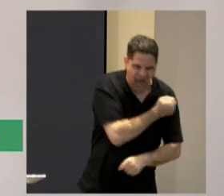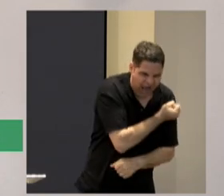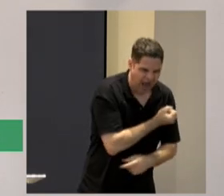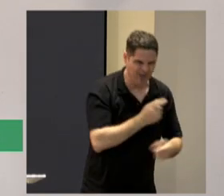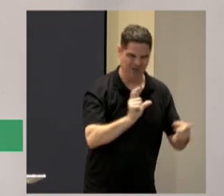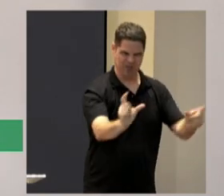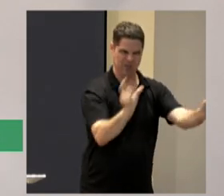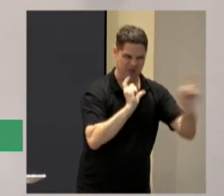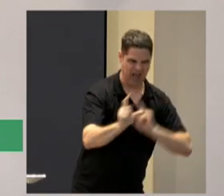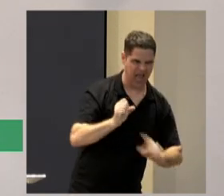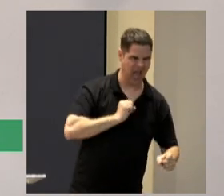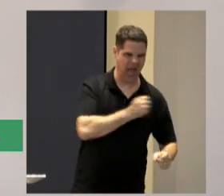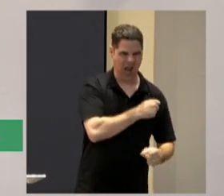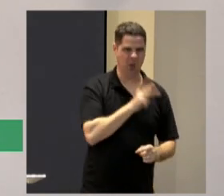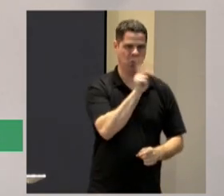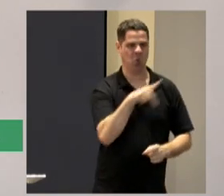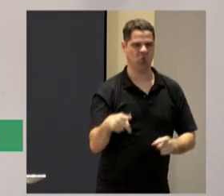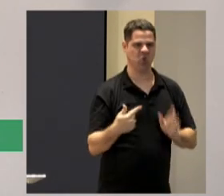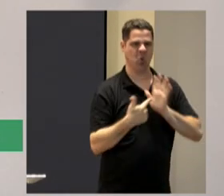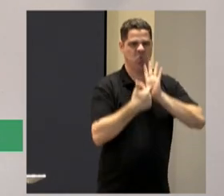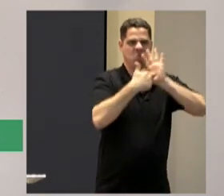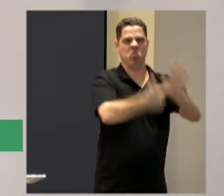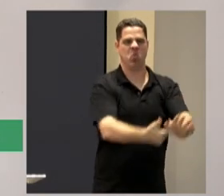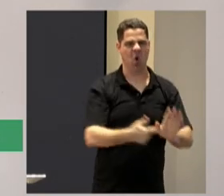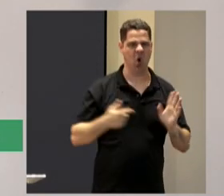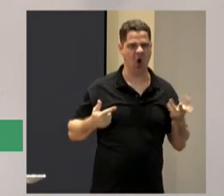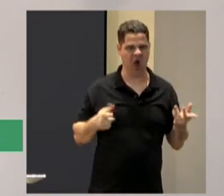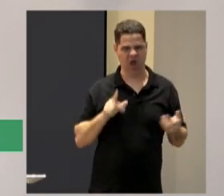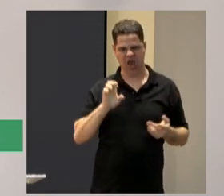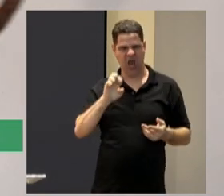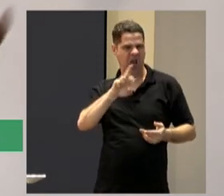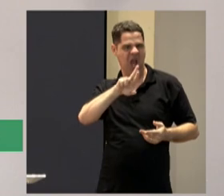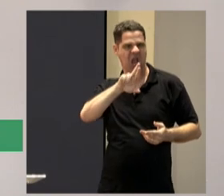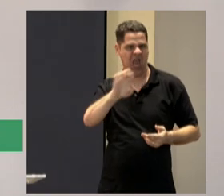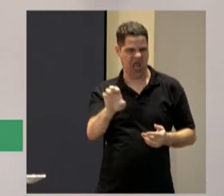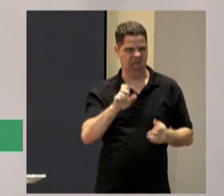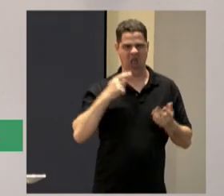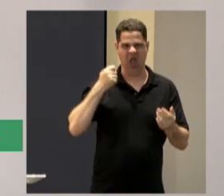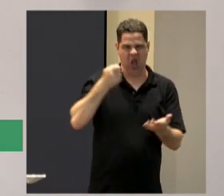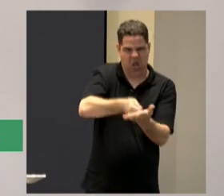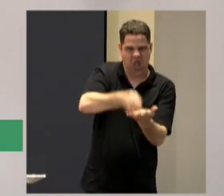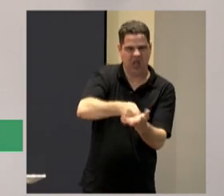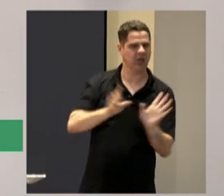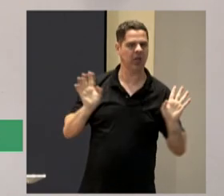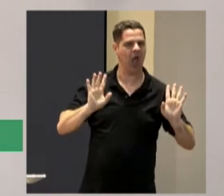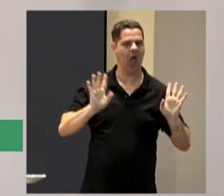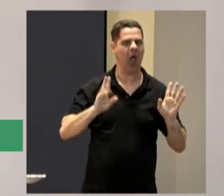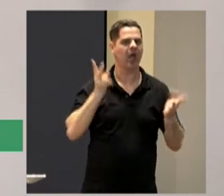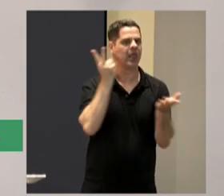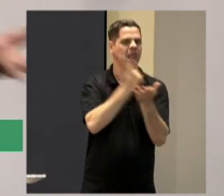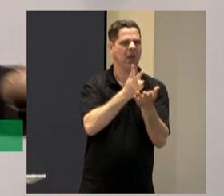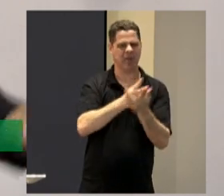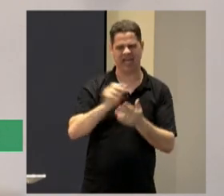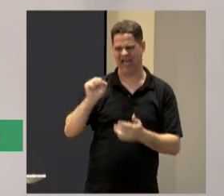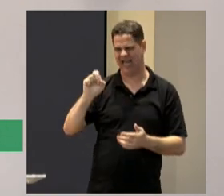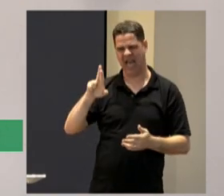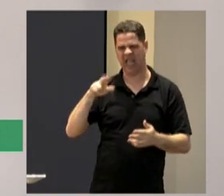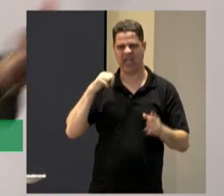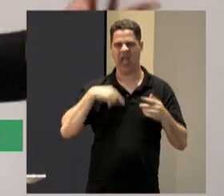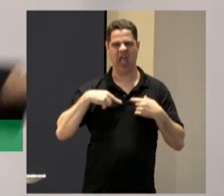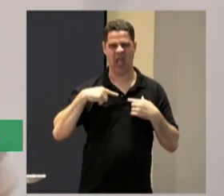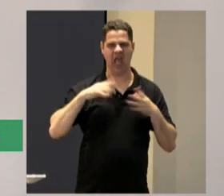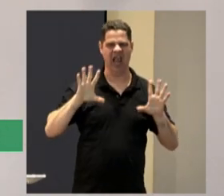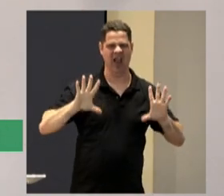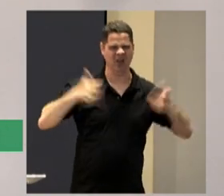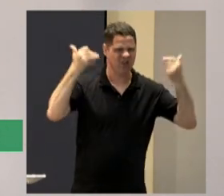como professoras que estão ali para impor a heré. E eu tenho dito sempre, né, que a heré não está aí para ser comemorada no